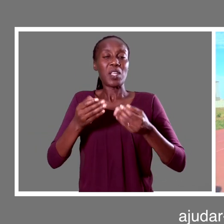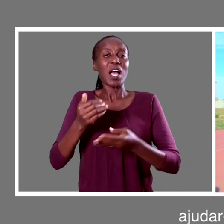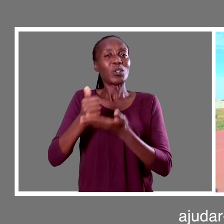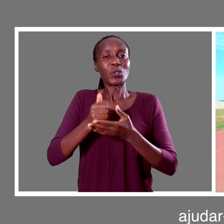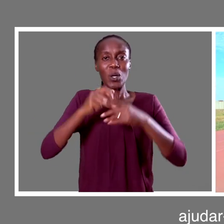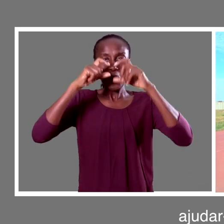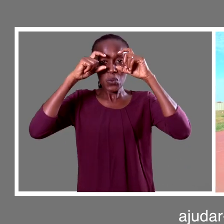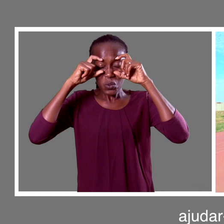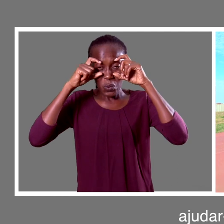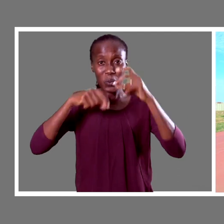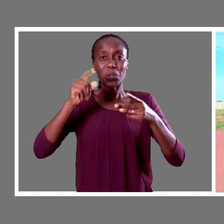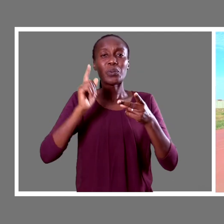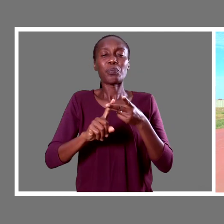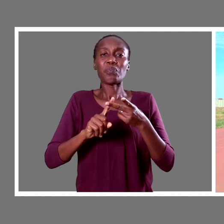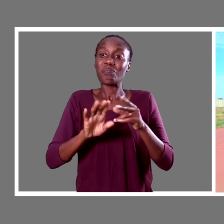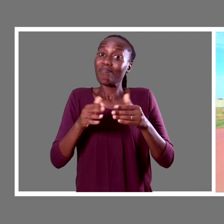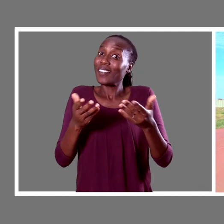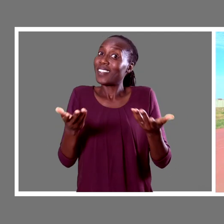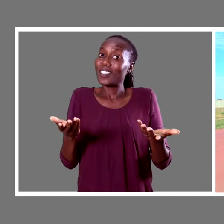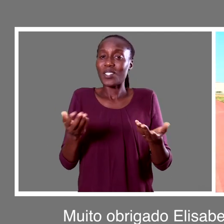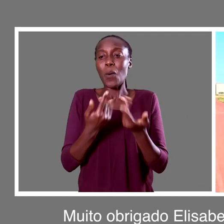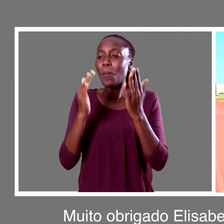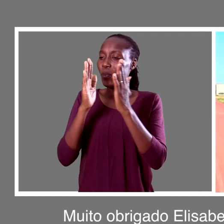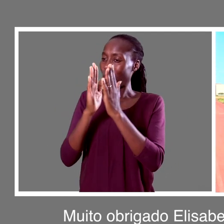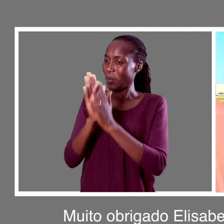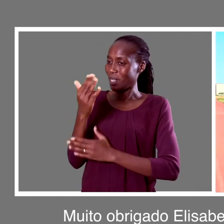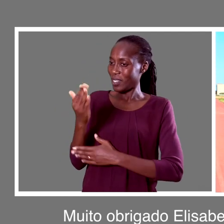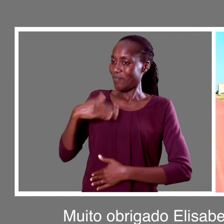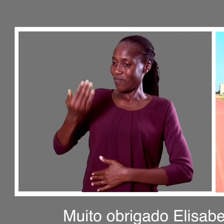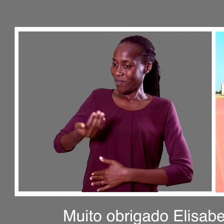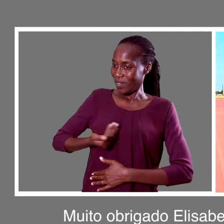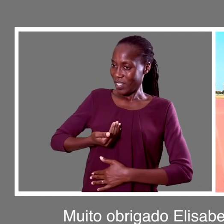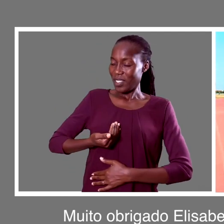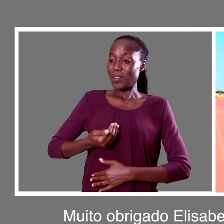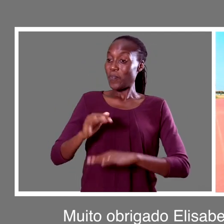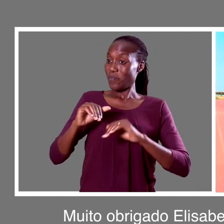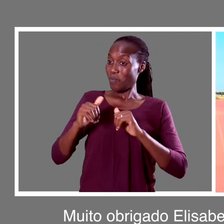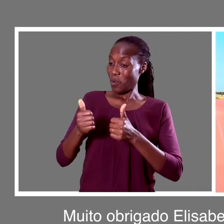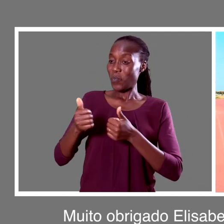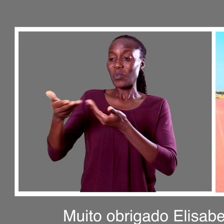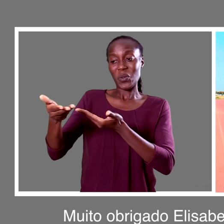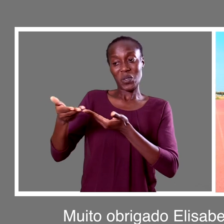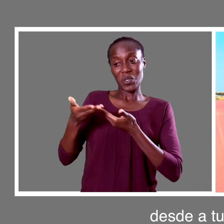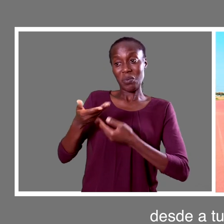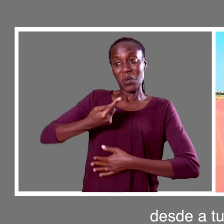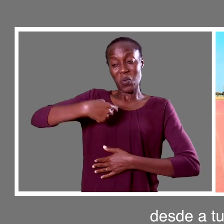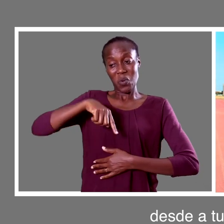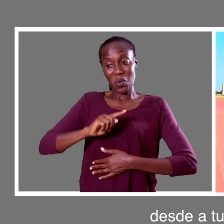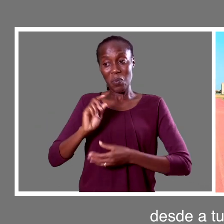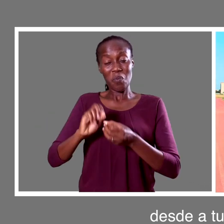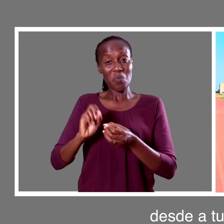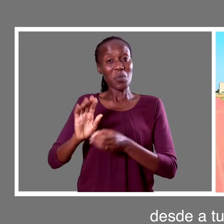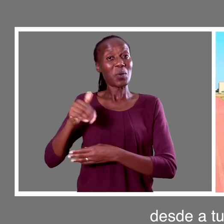com os óculos. E é isso. Muito obrigado, Elizabeth Guambe, por termos recebido a